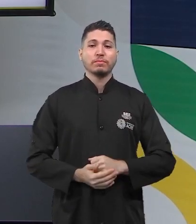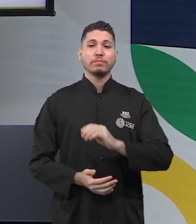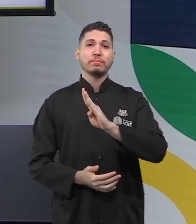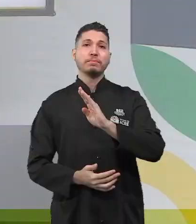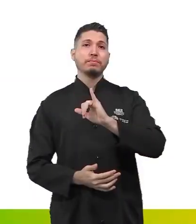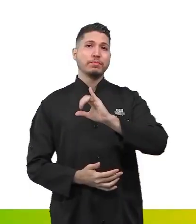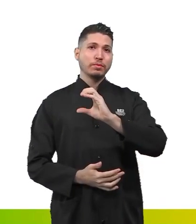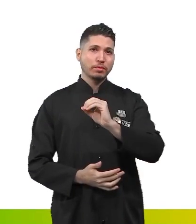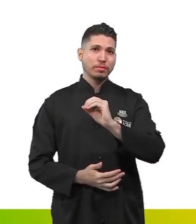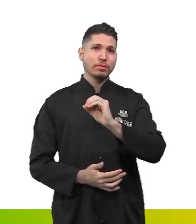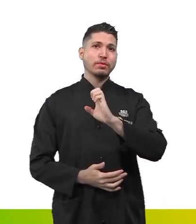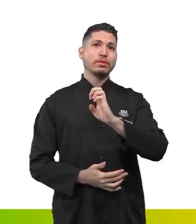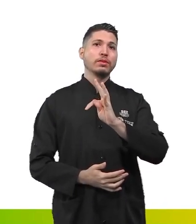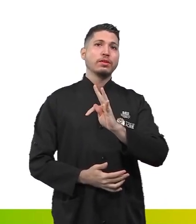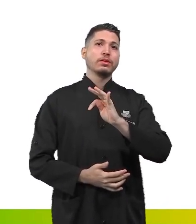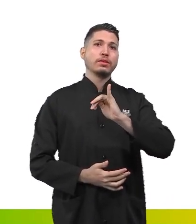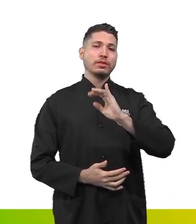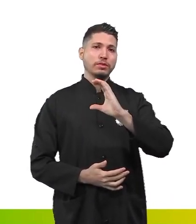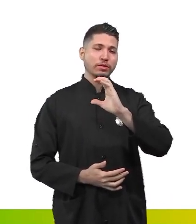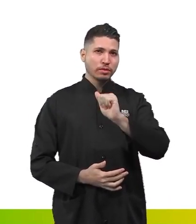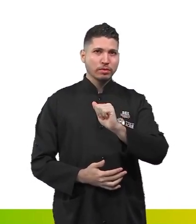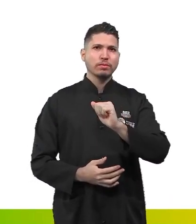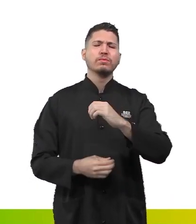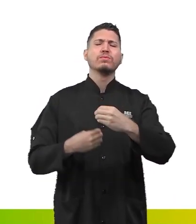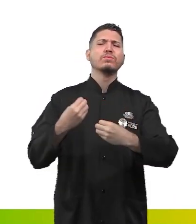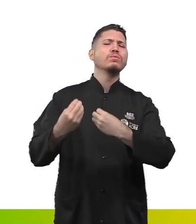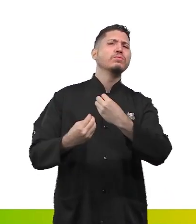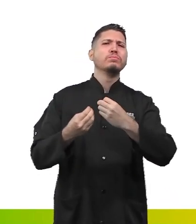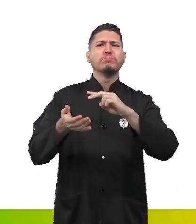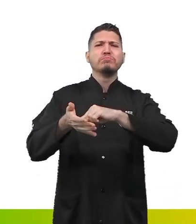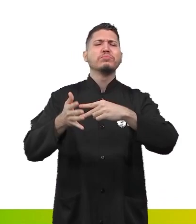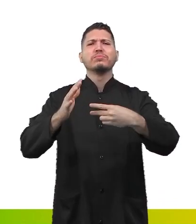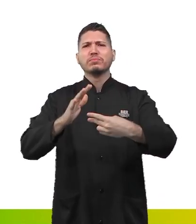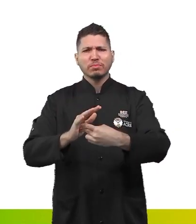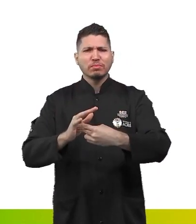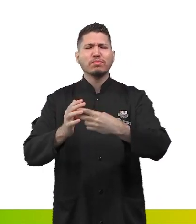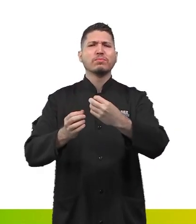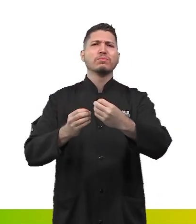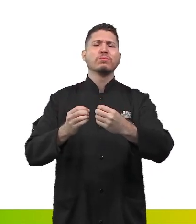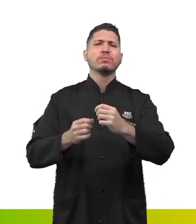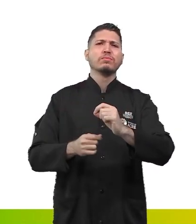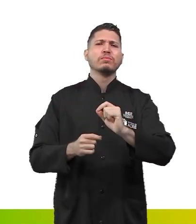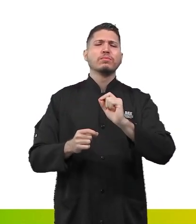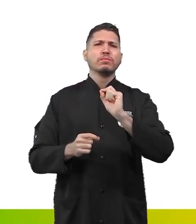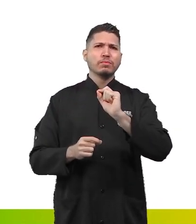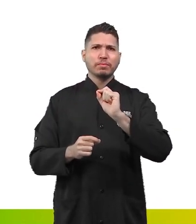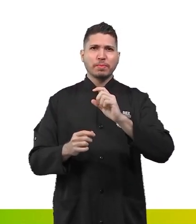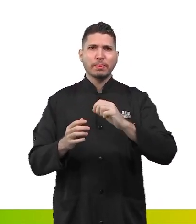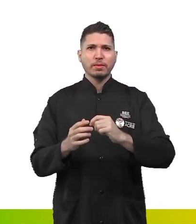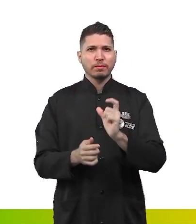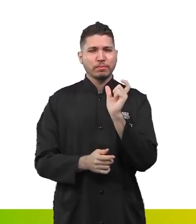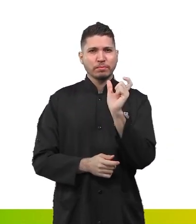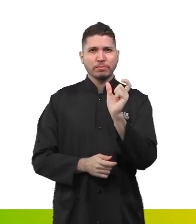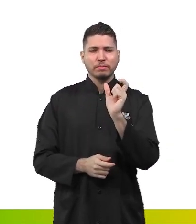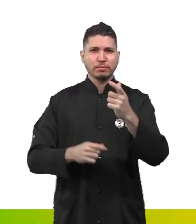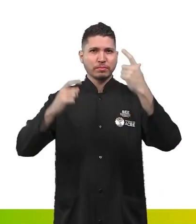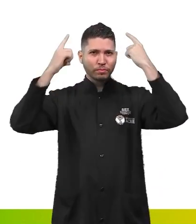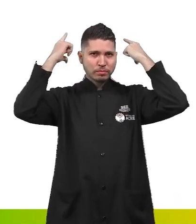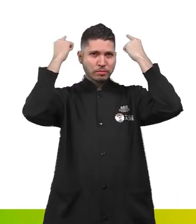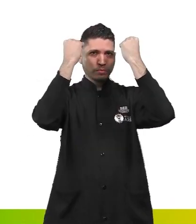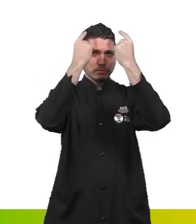bioética, propriamente dita? Bioética é uma palavra que vem do grego bios,